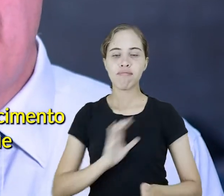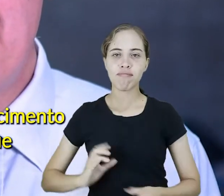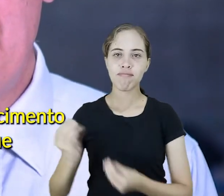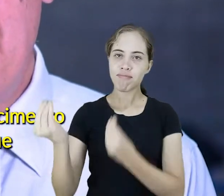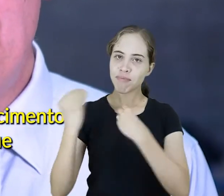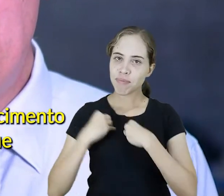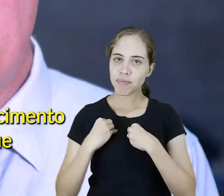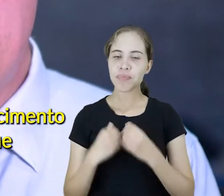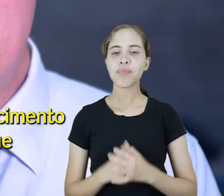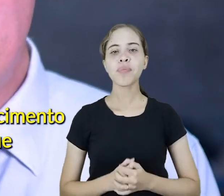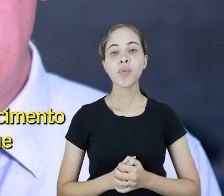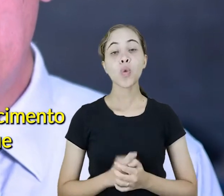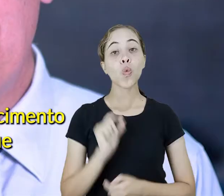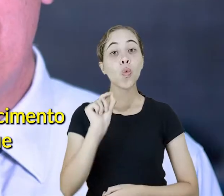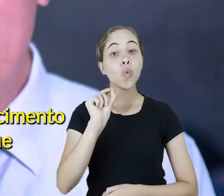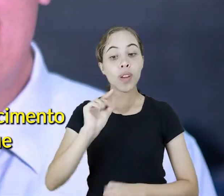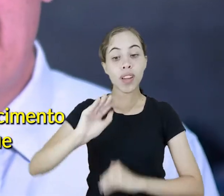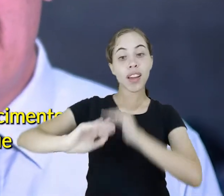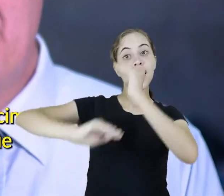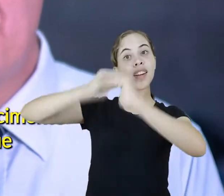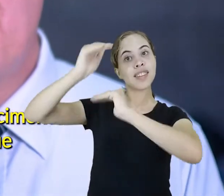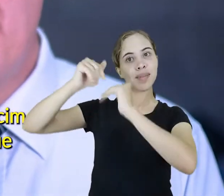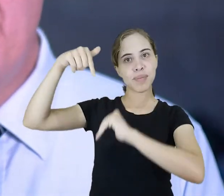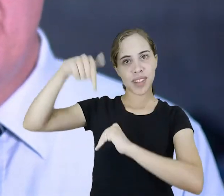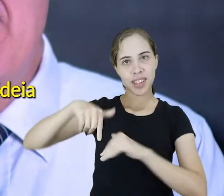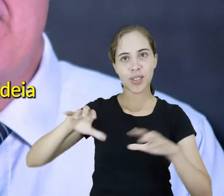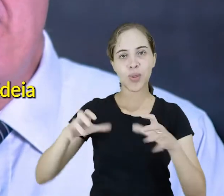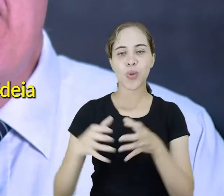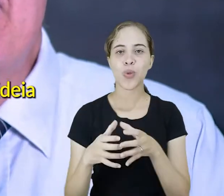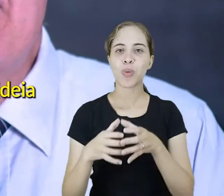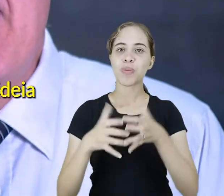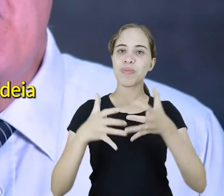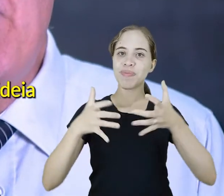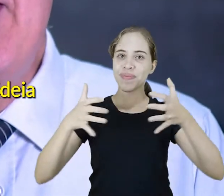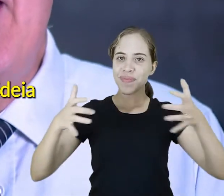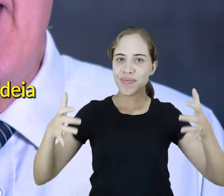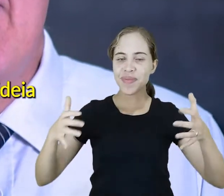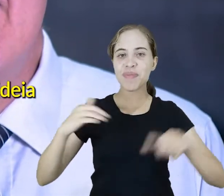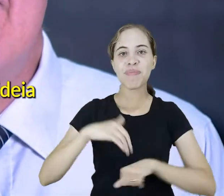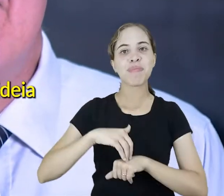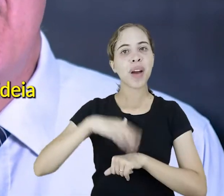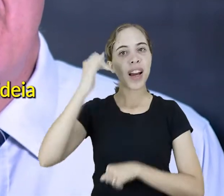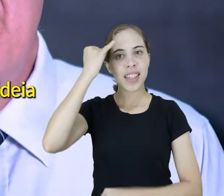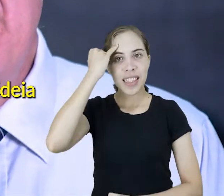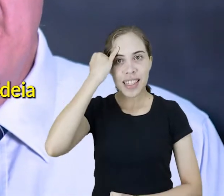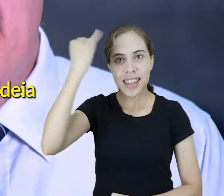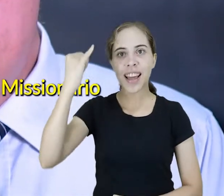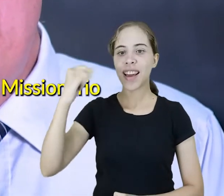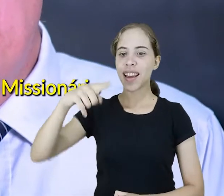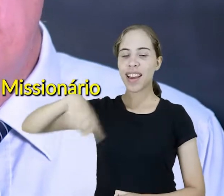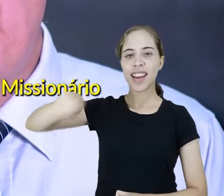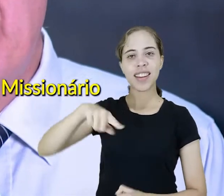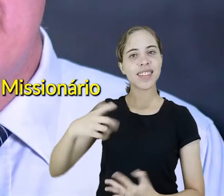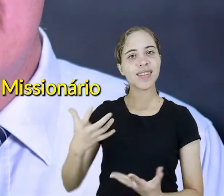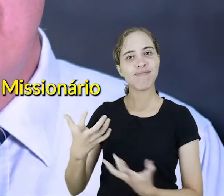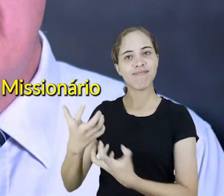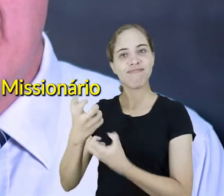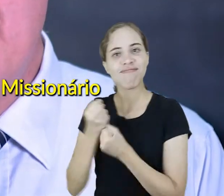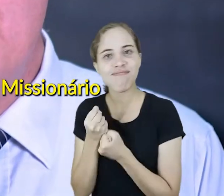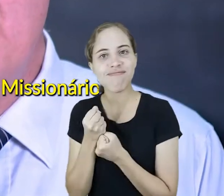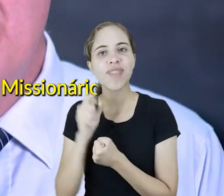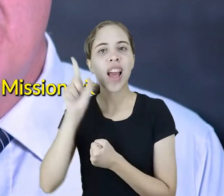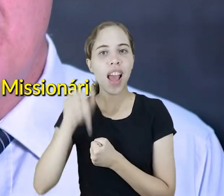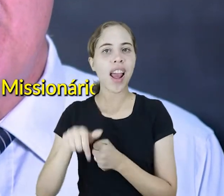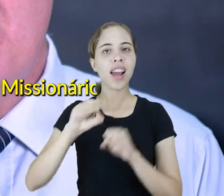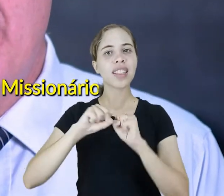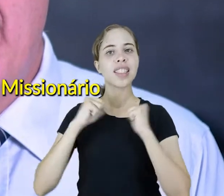das chaves aqui do crescimento desta classe foi eles abraçaram uma ideia, né, que é o programa